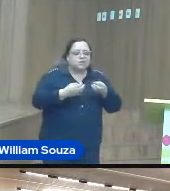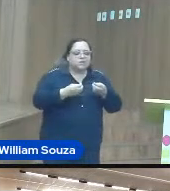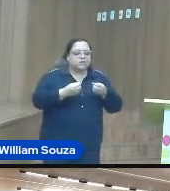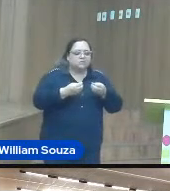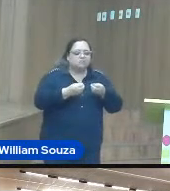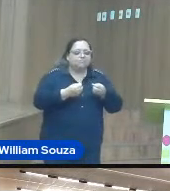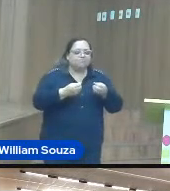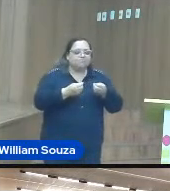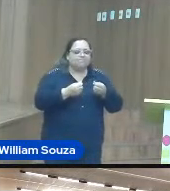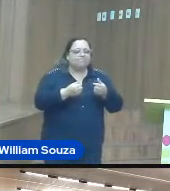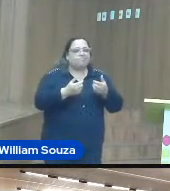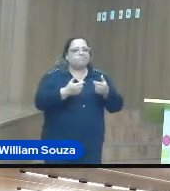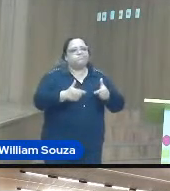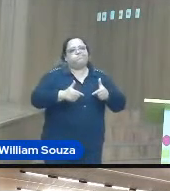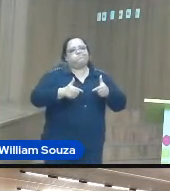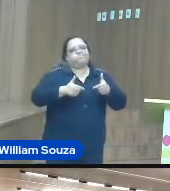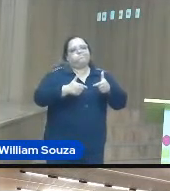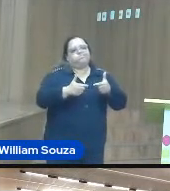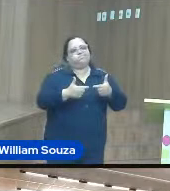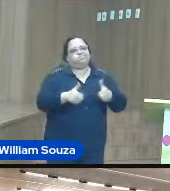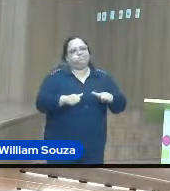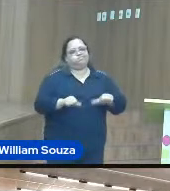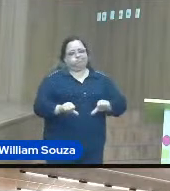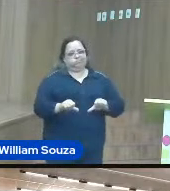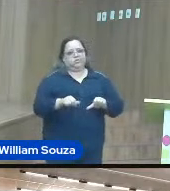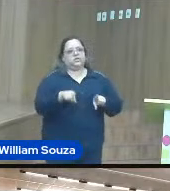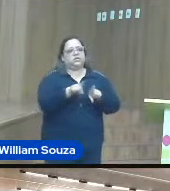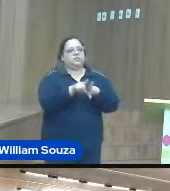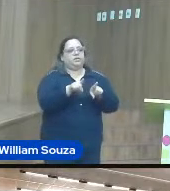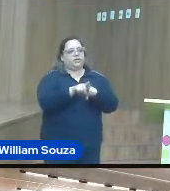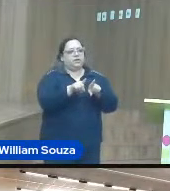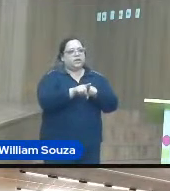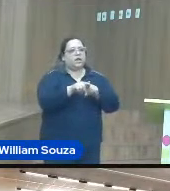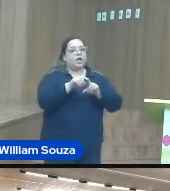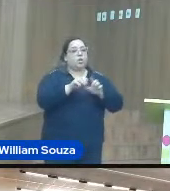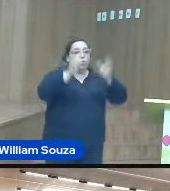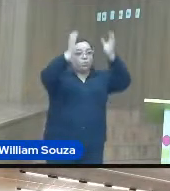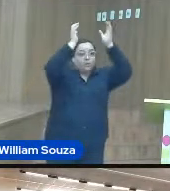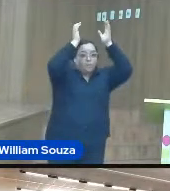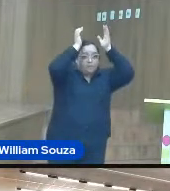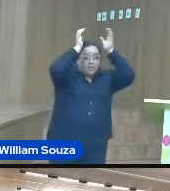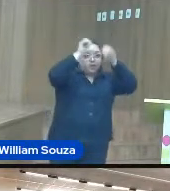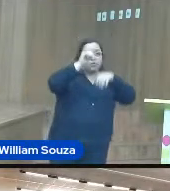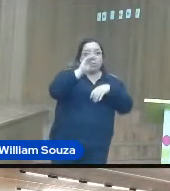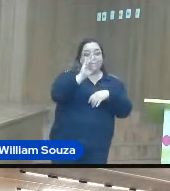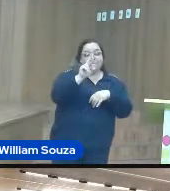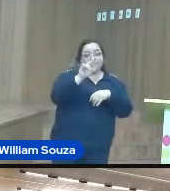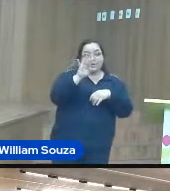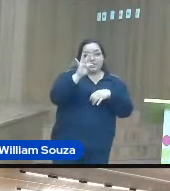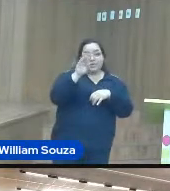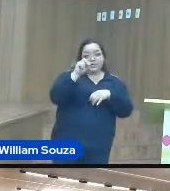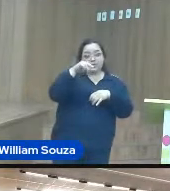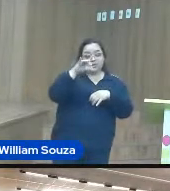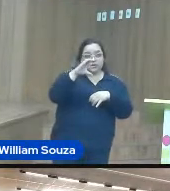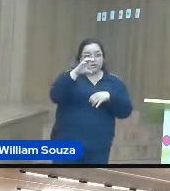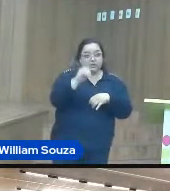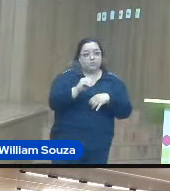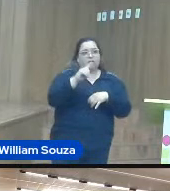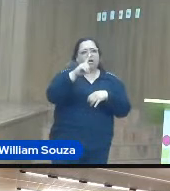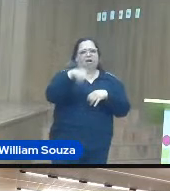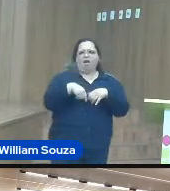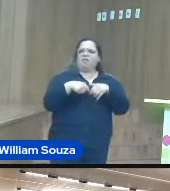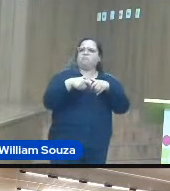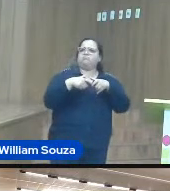E a gente tem naturalmente o Império Britânico, né, a República Francesa e a Itália. Eram grandes